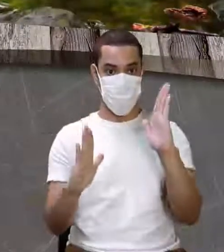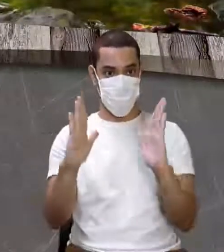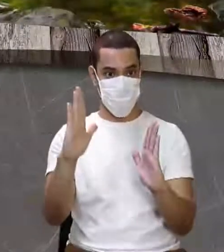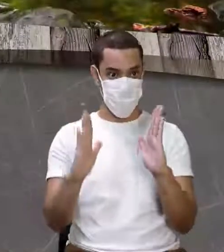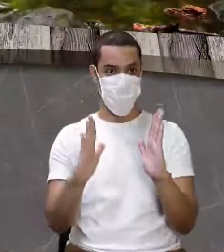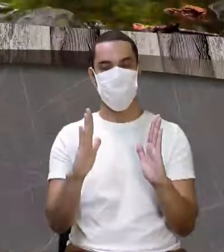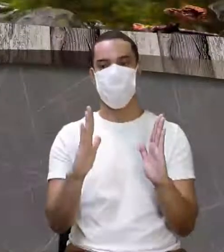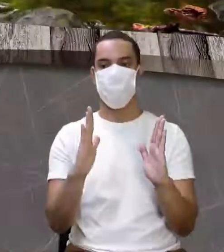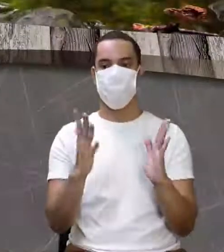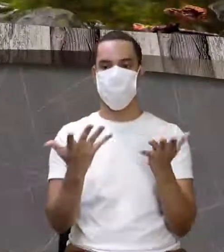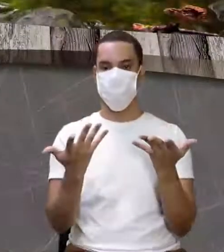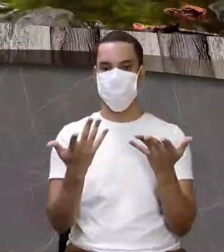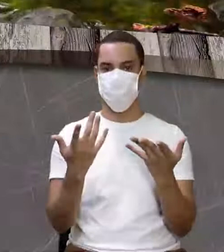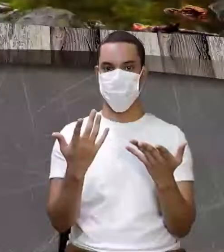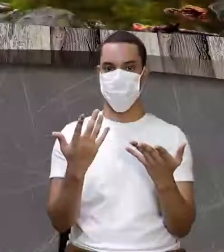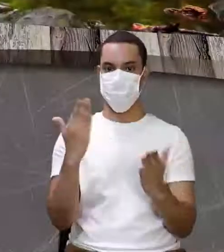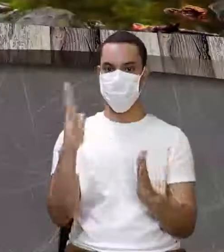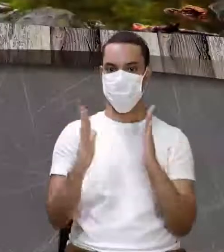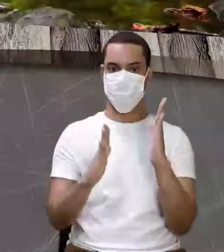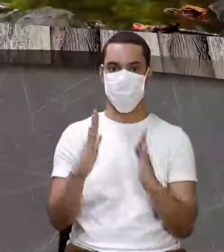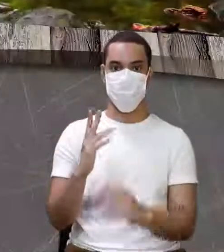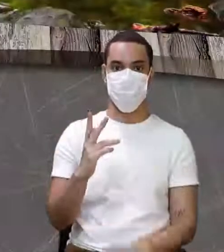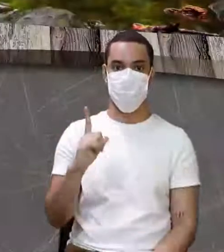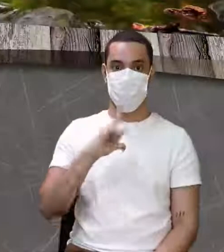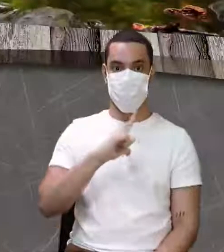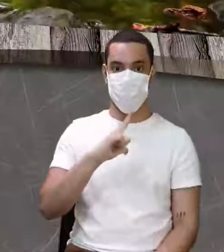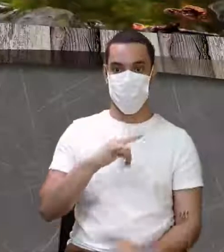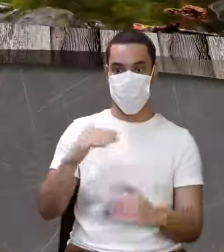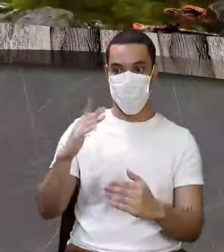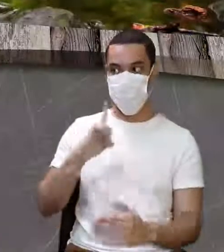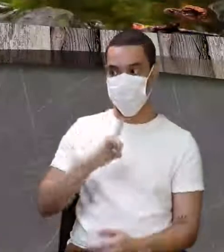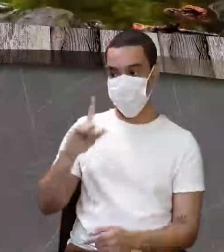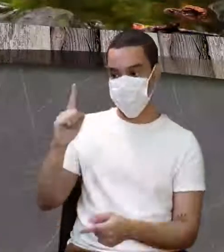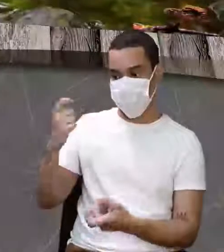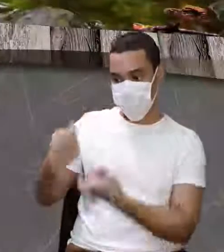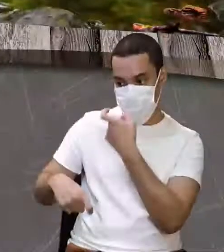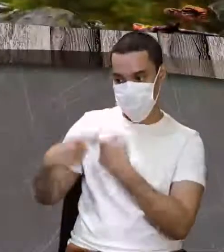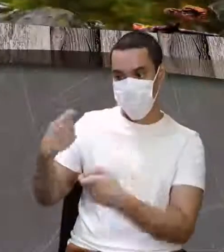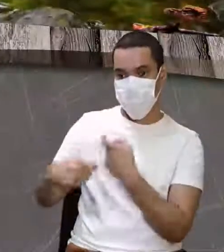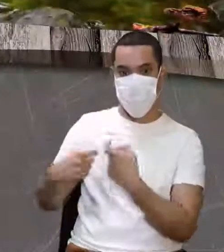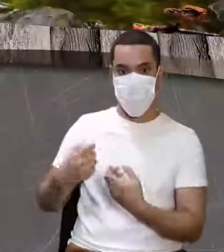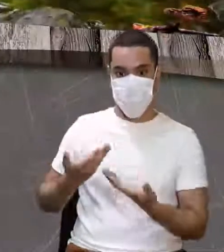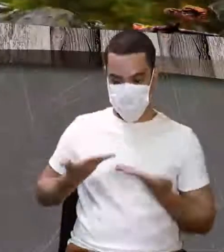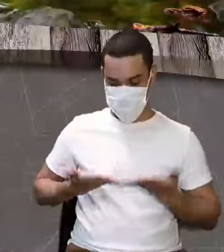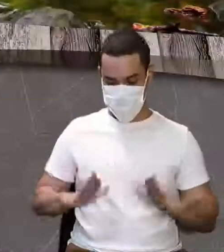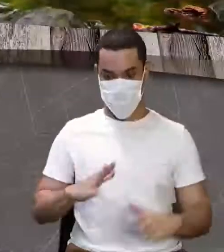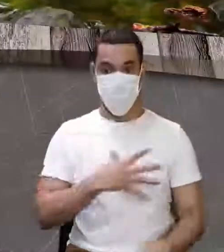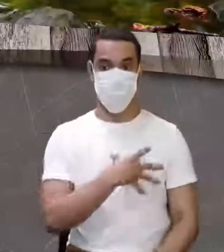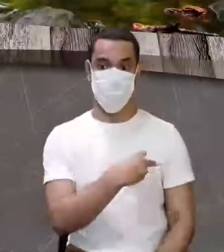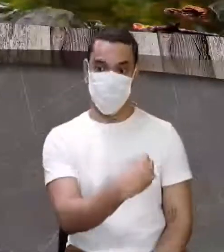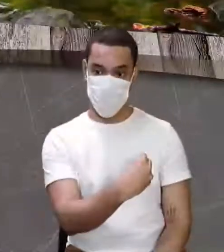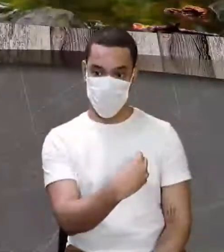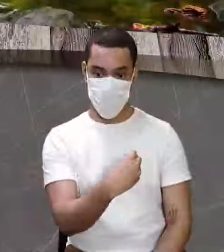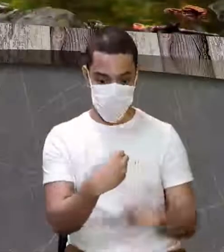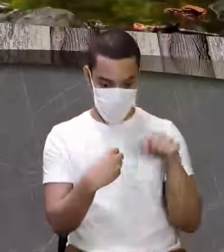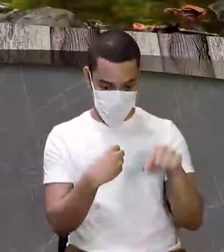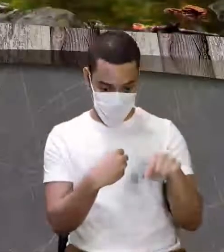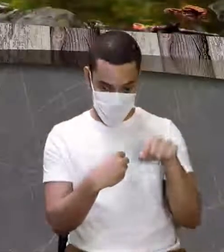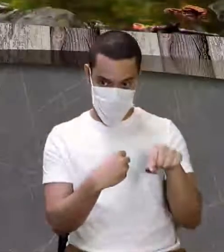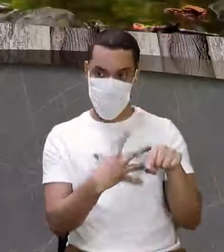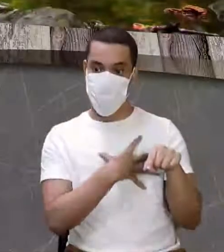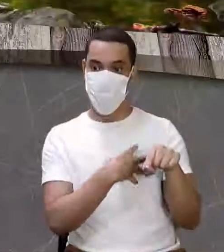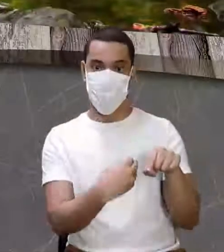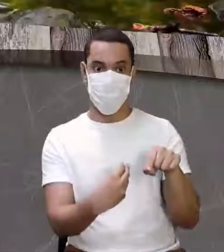reprodutivo, tá? Um indivíduo aqui, pá, tivemos um relacionamento, tivemos um filho. Esse